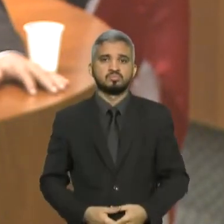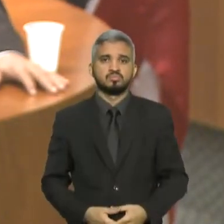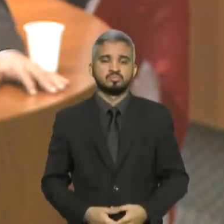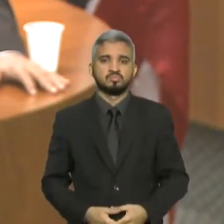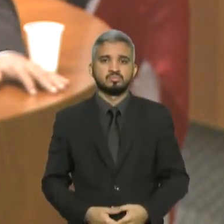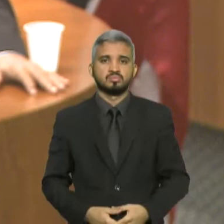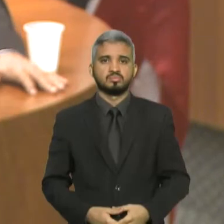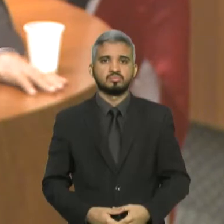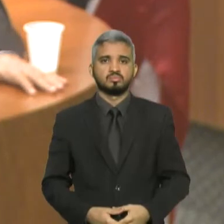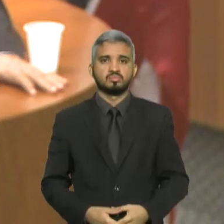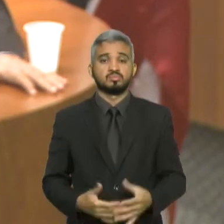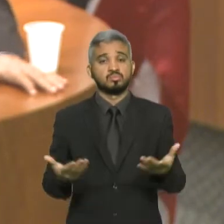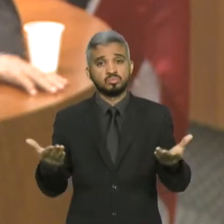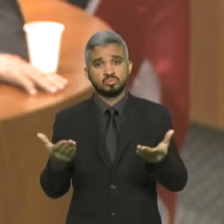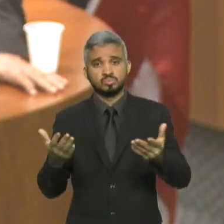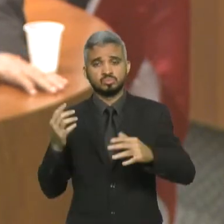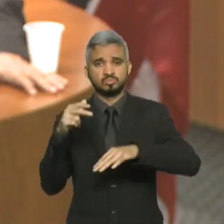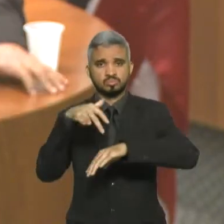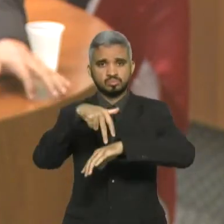para dar conta